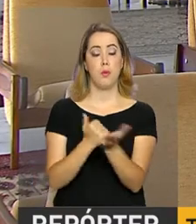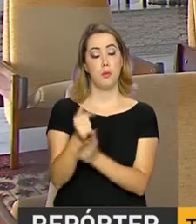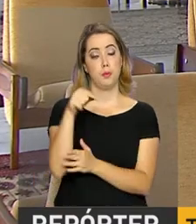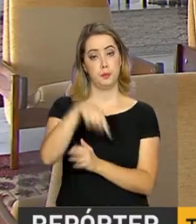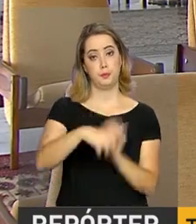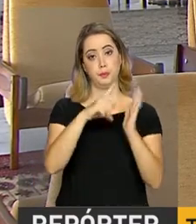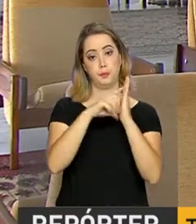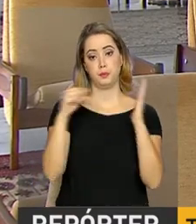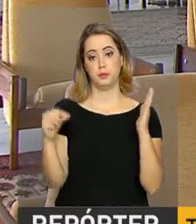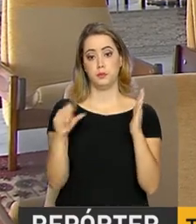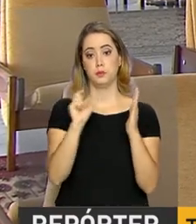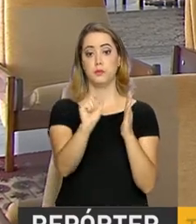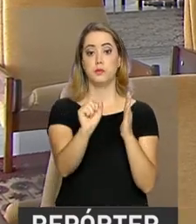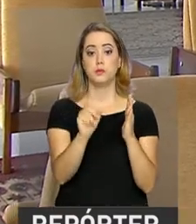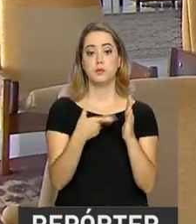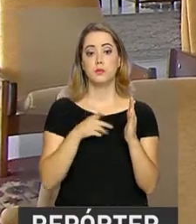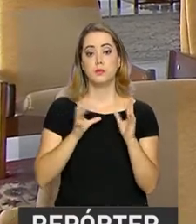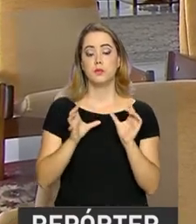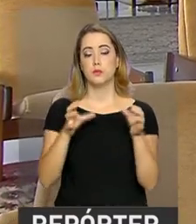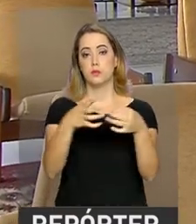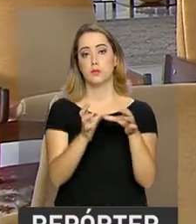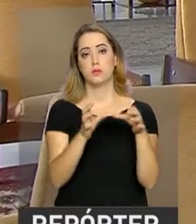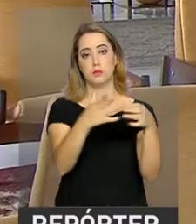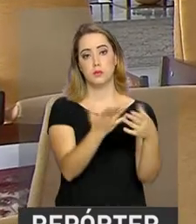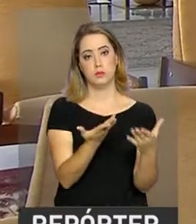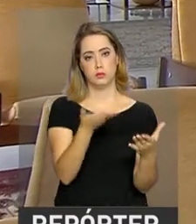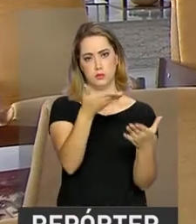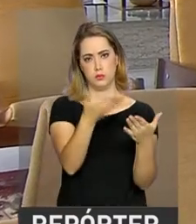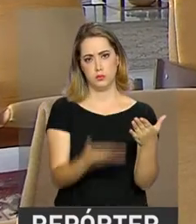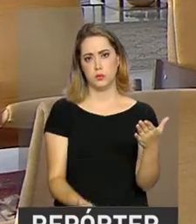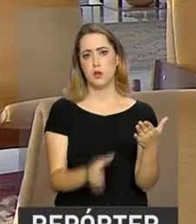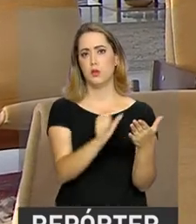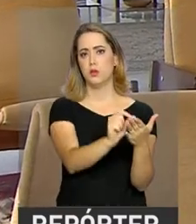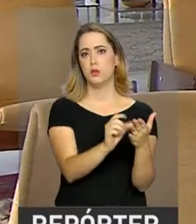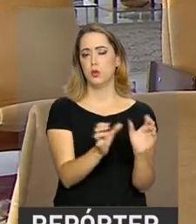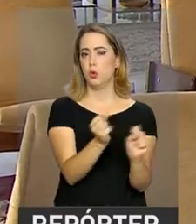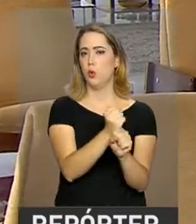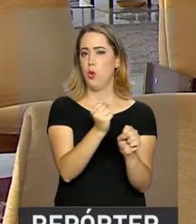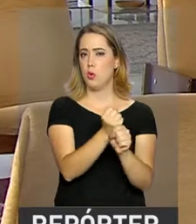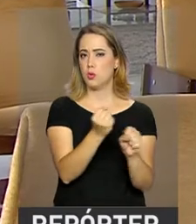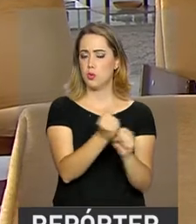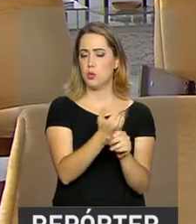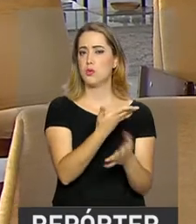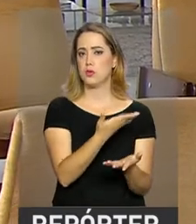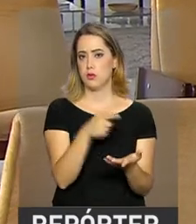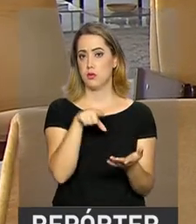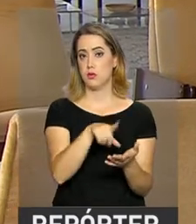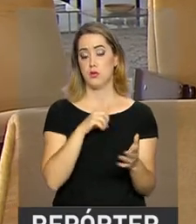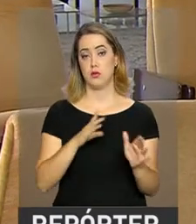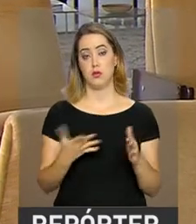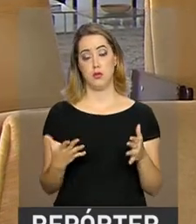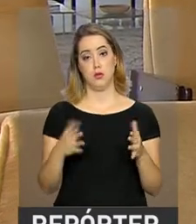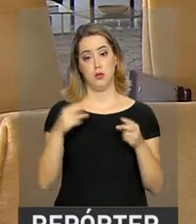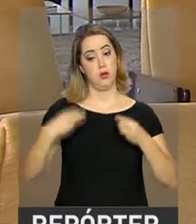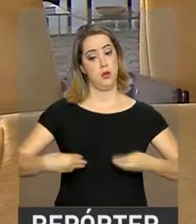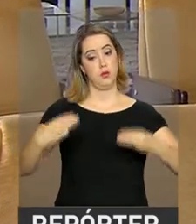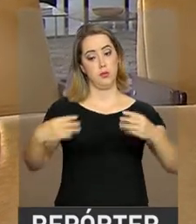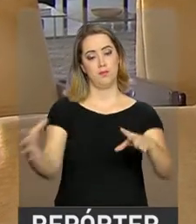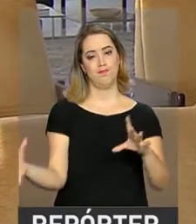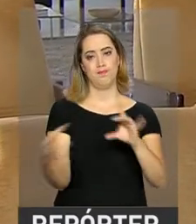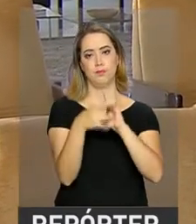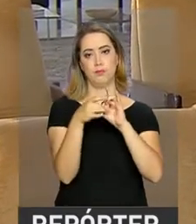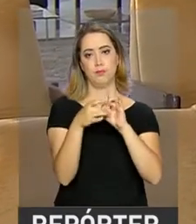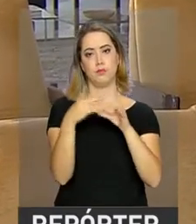palácio do planalto entre os setores que compõem o núcleo de de infraestrutura estão os ministérios da integração nacional dos